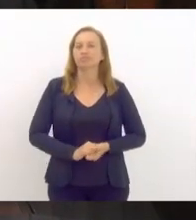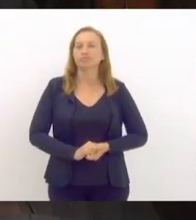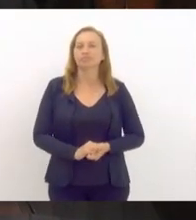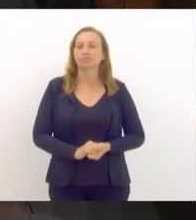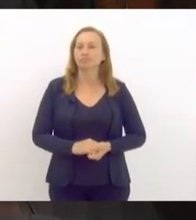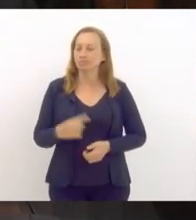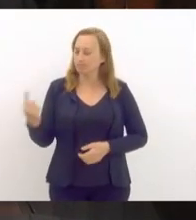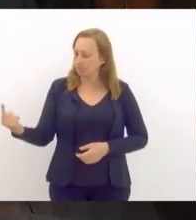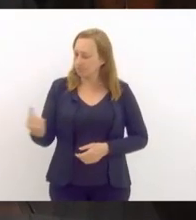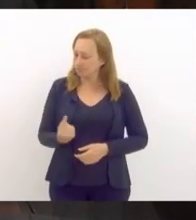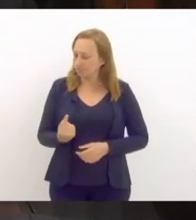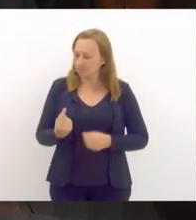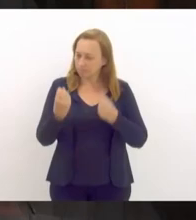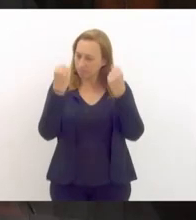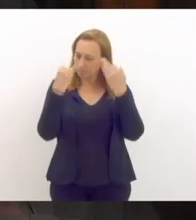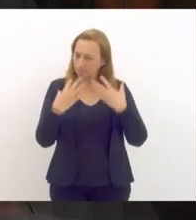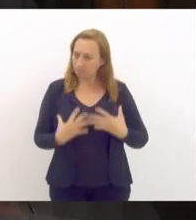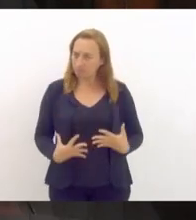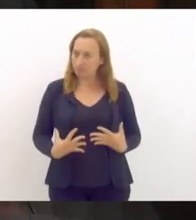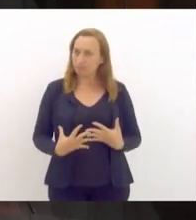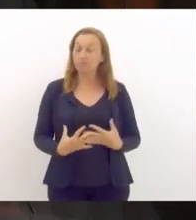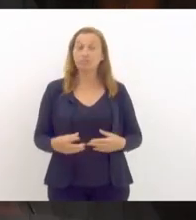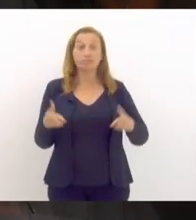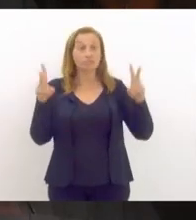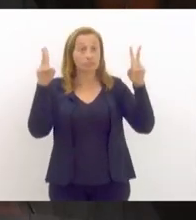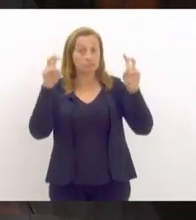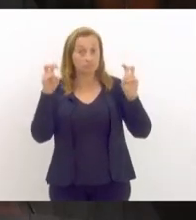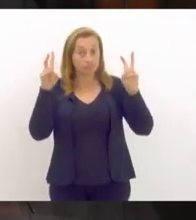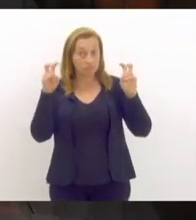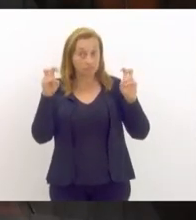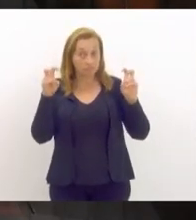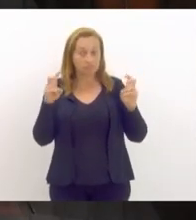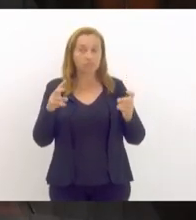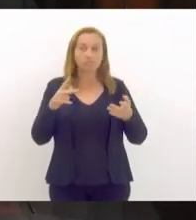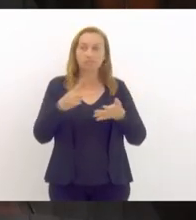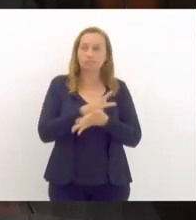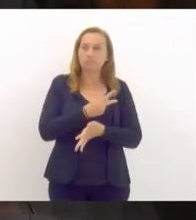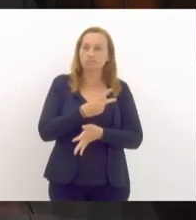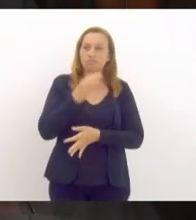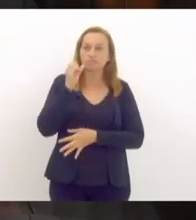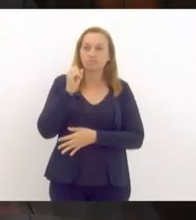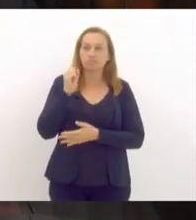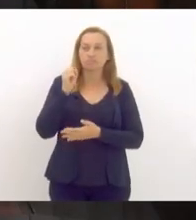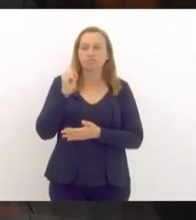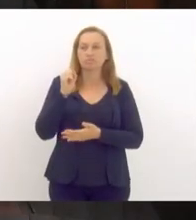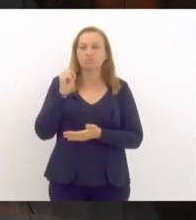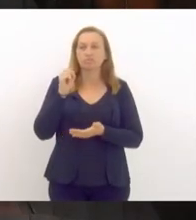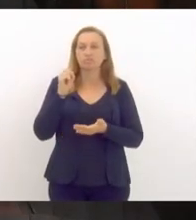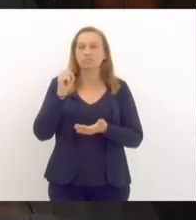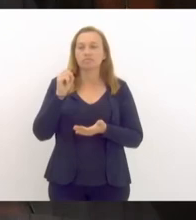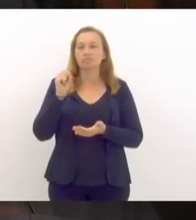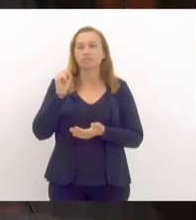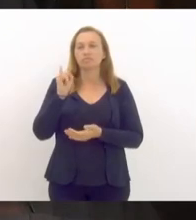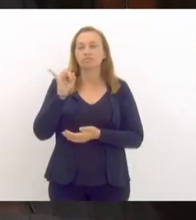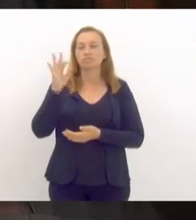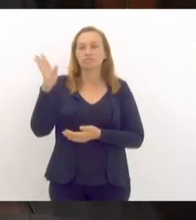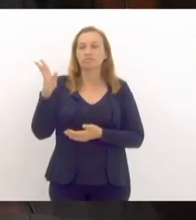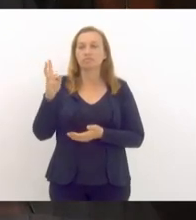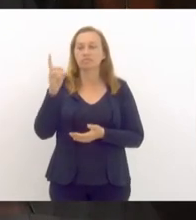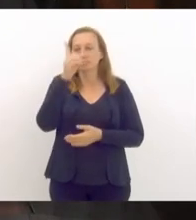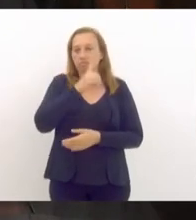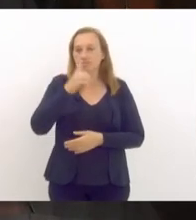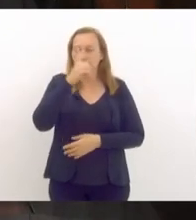vem aqui esclarecer um fato que aconteceu na madrugada de domingo comigo na região dos lagos